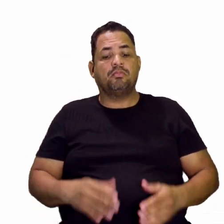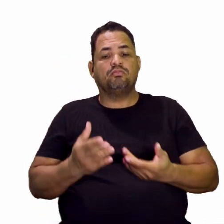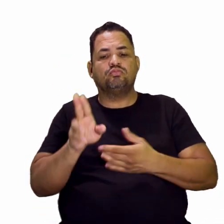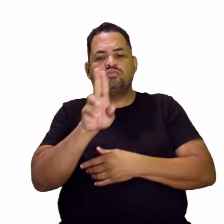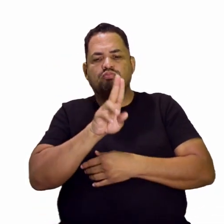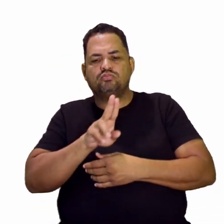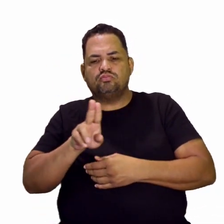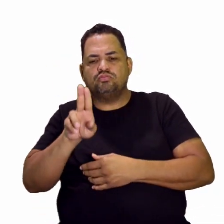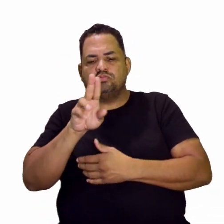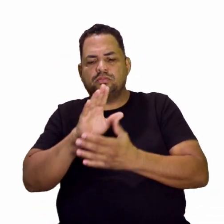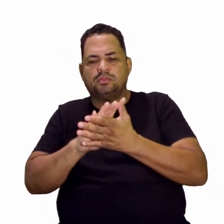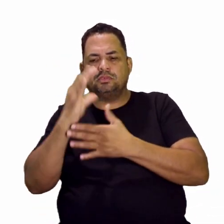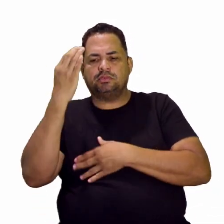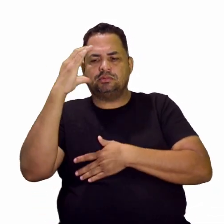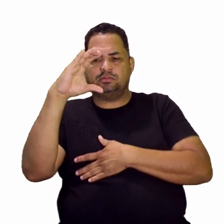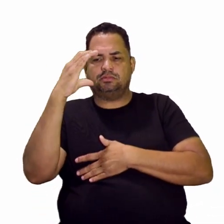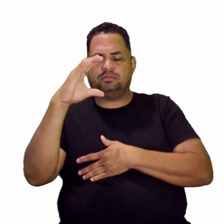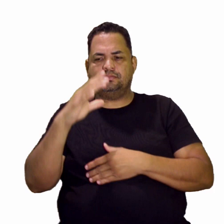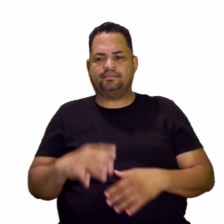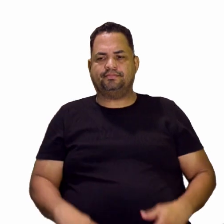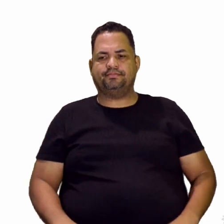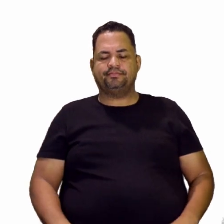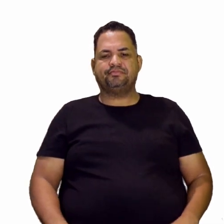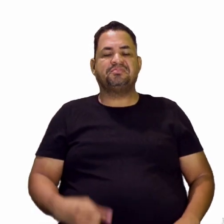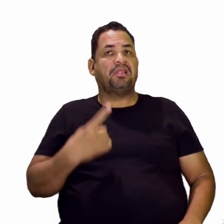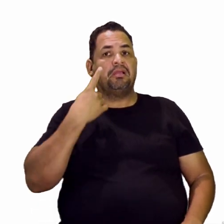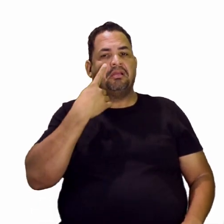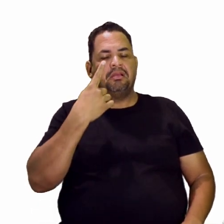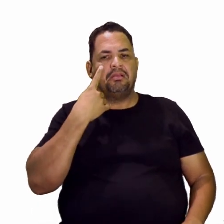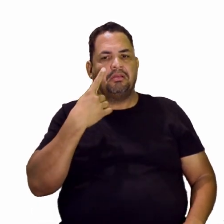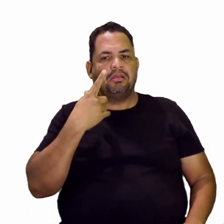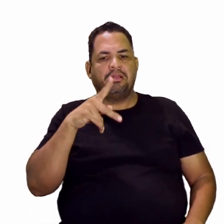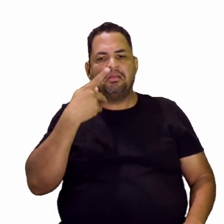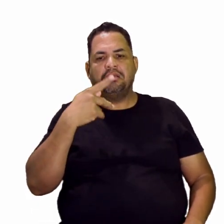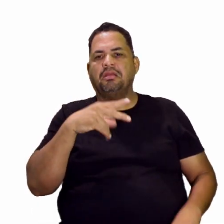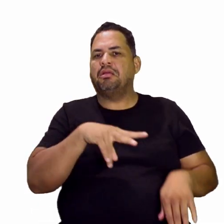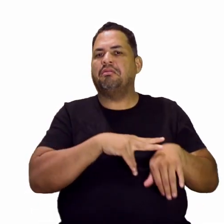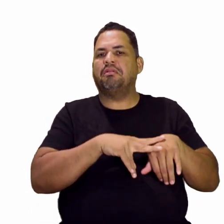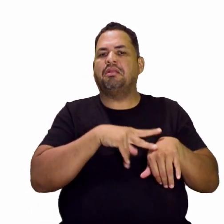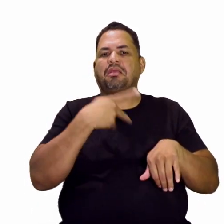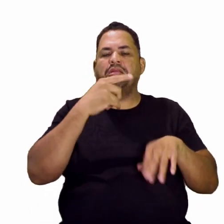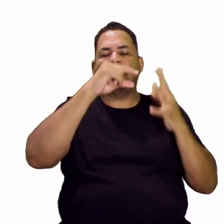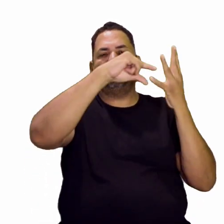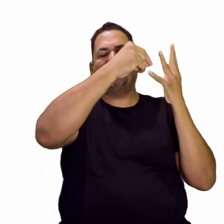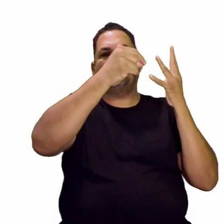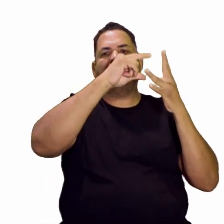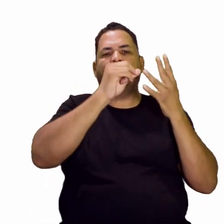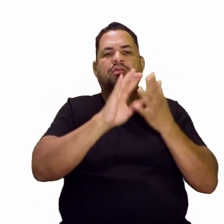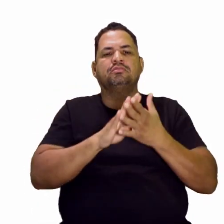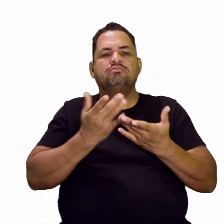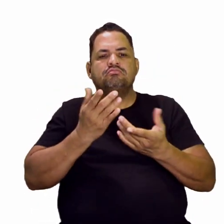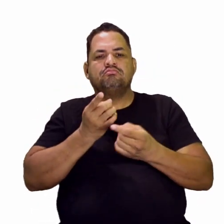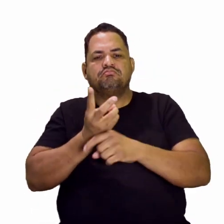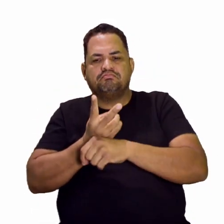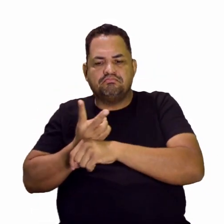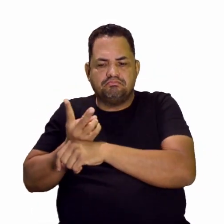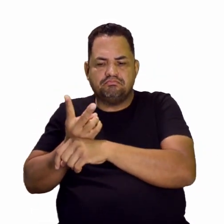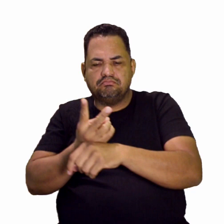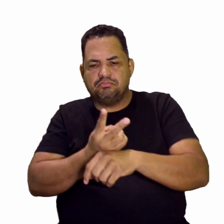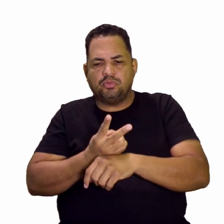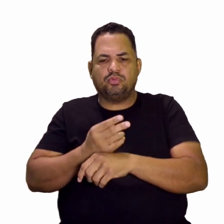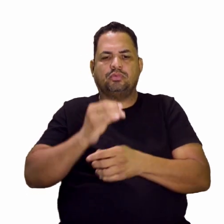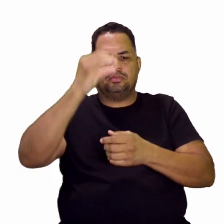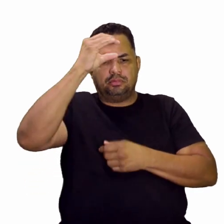cientificamente, porque eu não simplesmente observei e falei que a folha é verde. Eu fui atrás